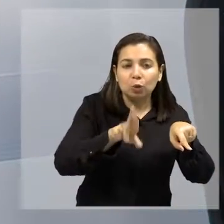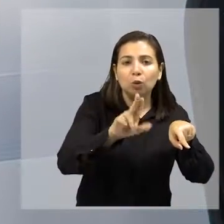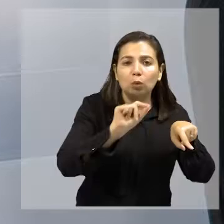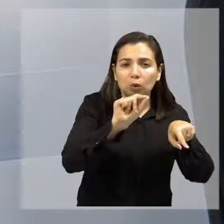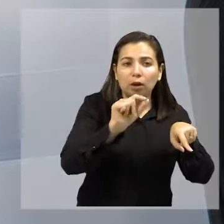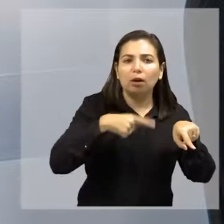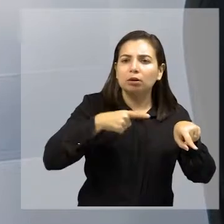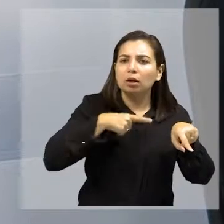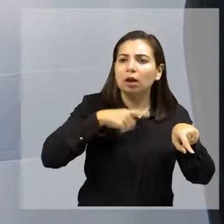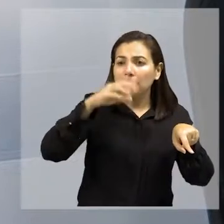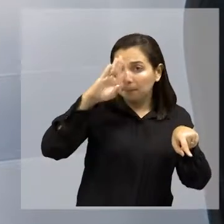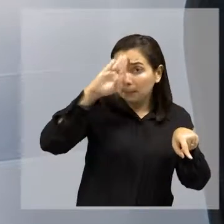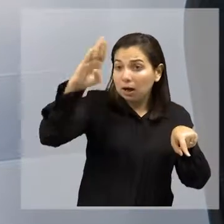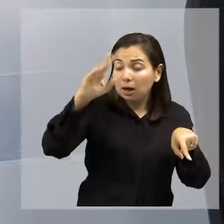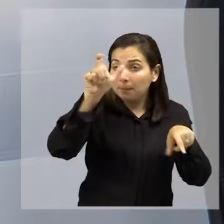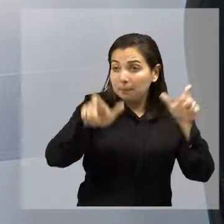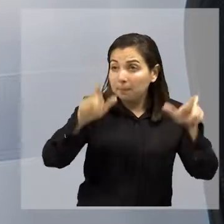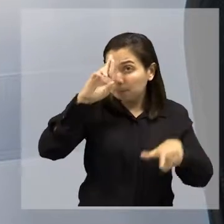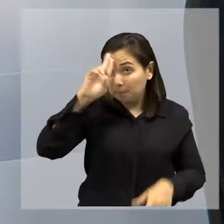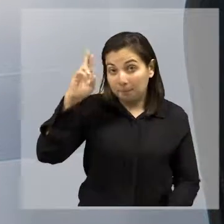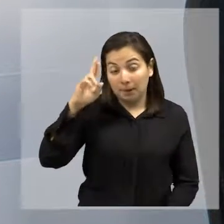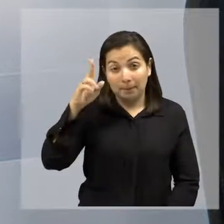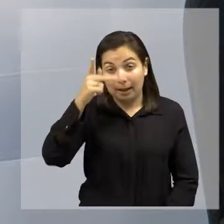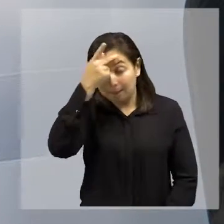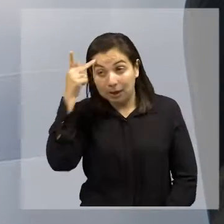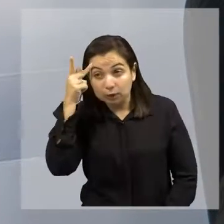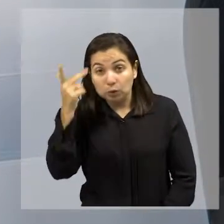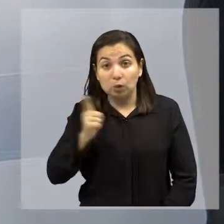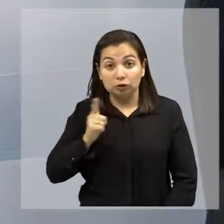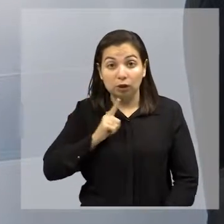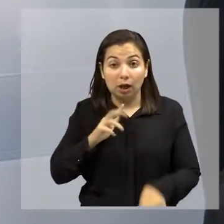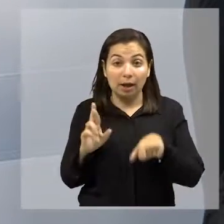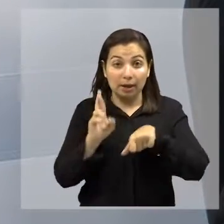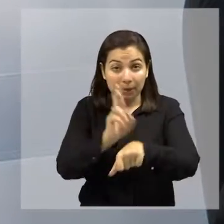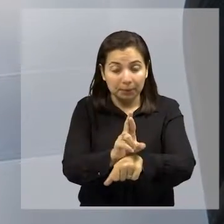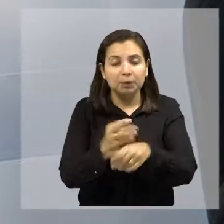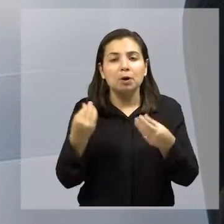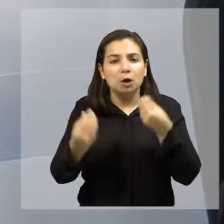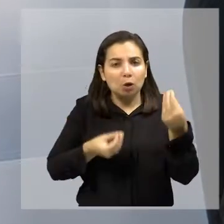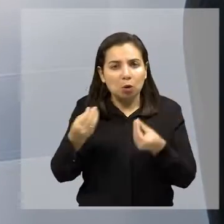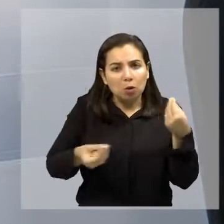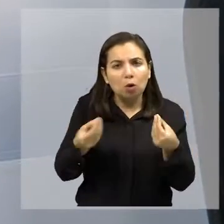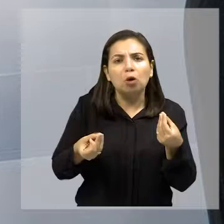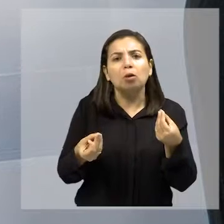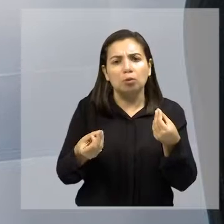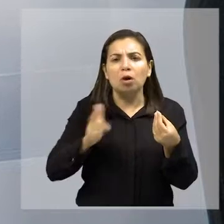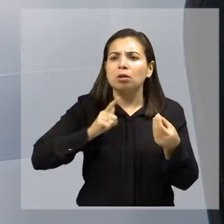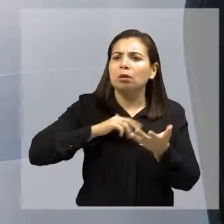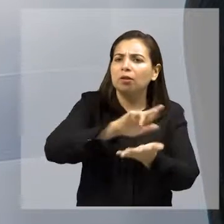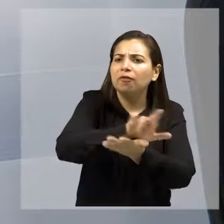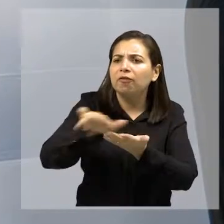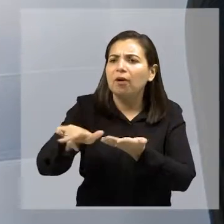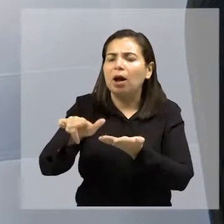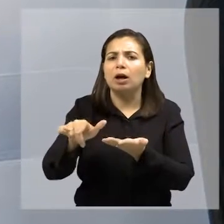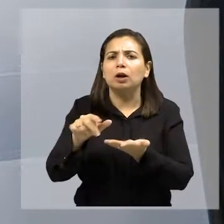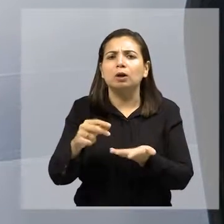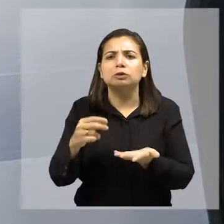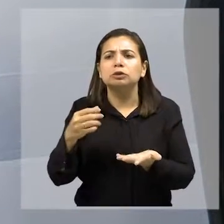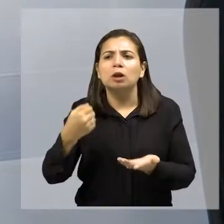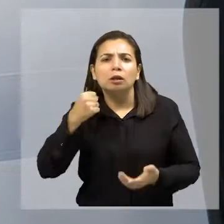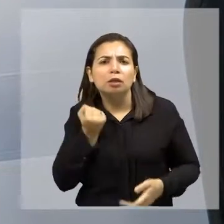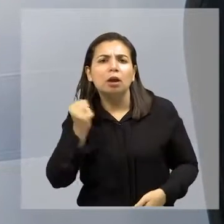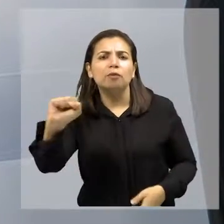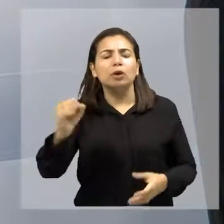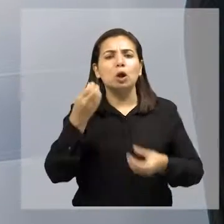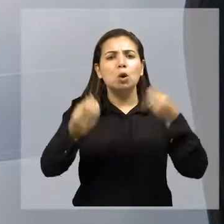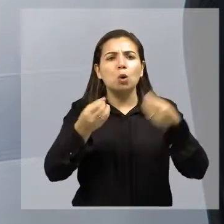os atores para que escutássemos as polifonias, as múltiplas vozes da cidade sobre o